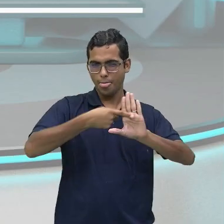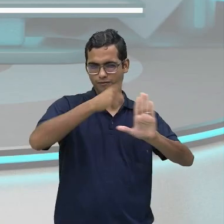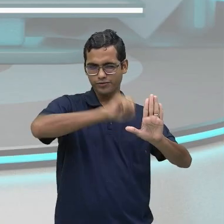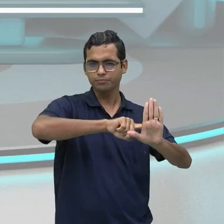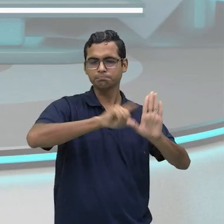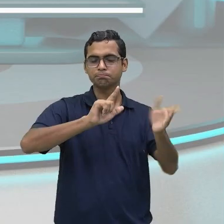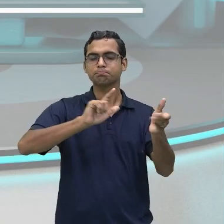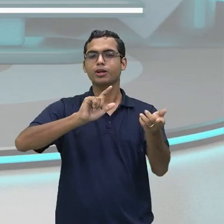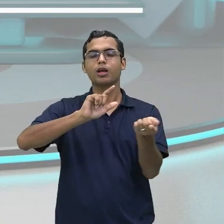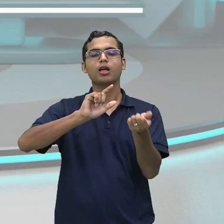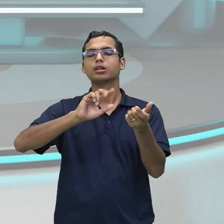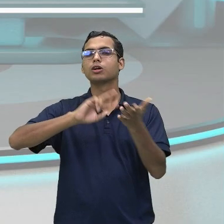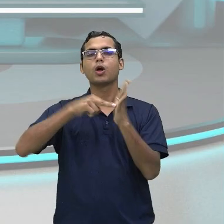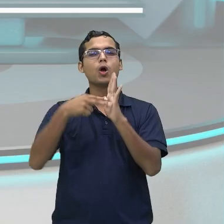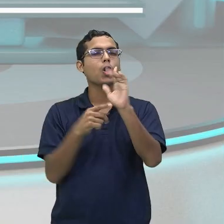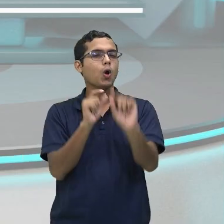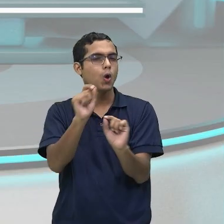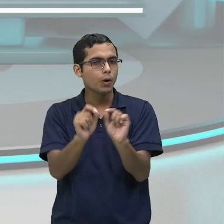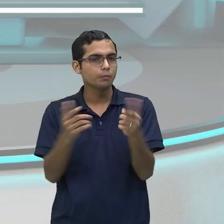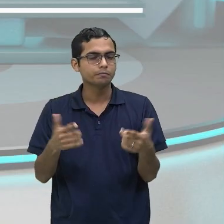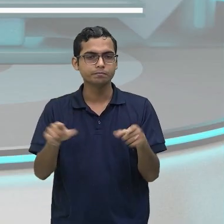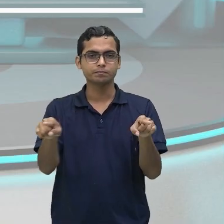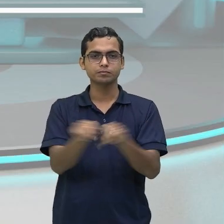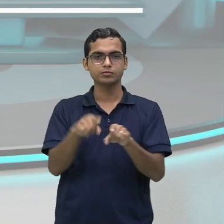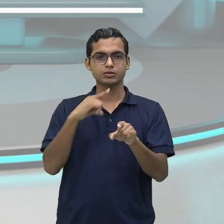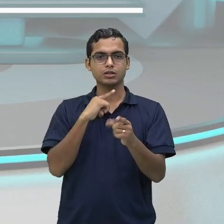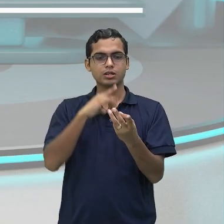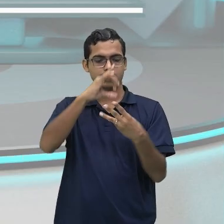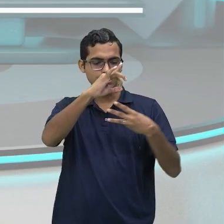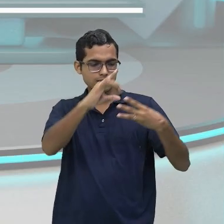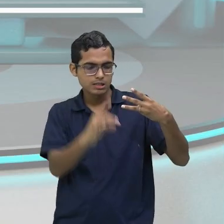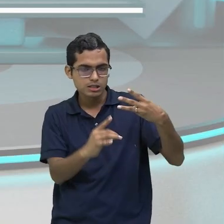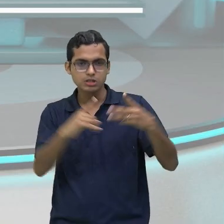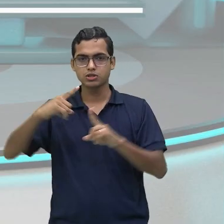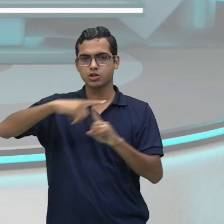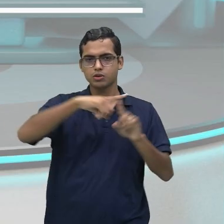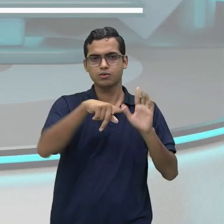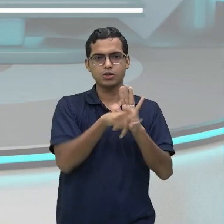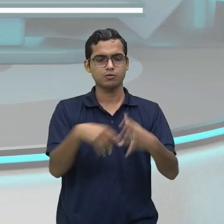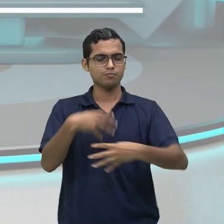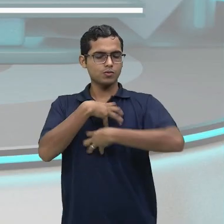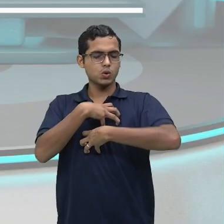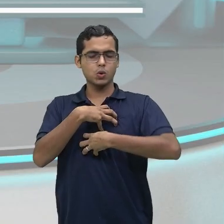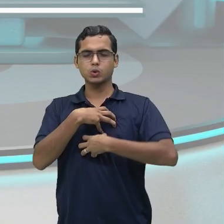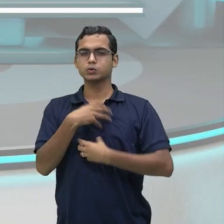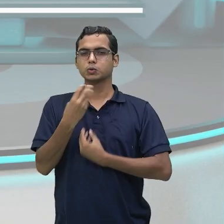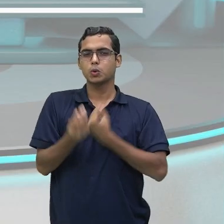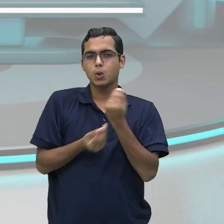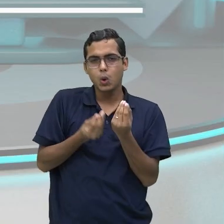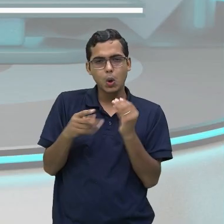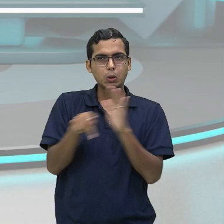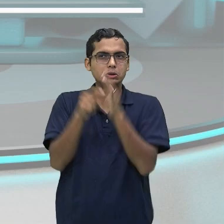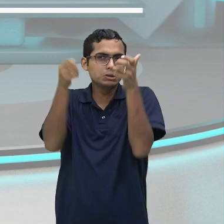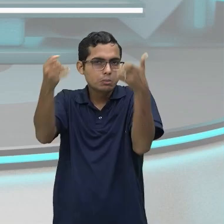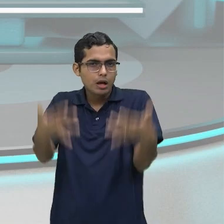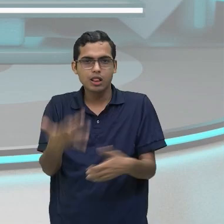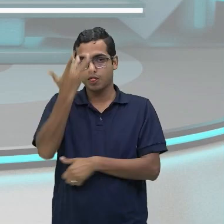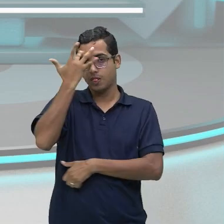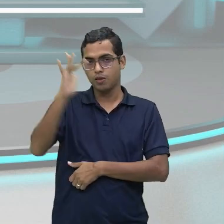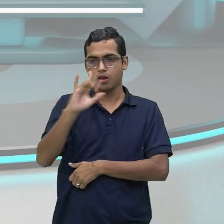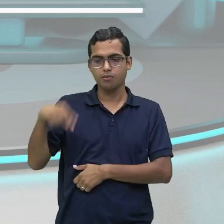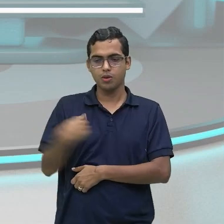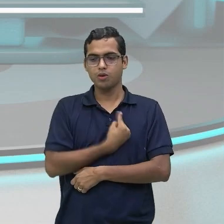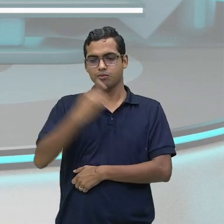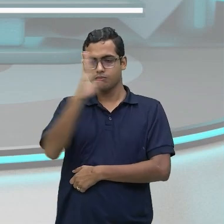tem esse gingado, tem diferente, tem um gosto, tem aquela coisa a mais. Às vezes você não sabe explicar, você só